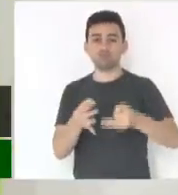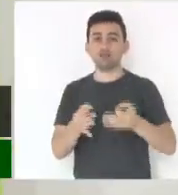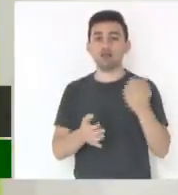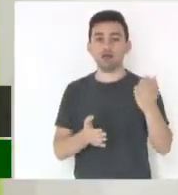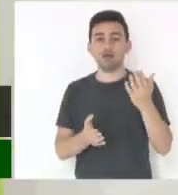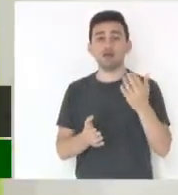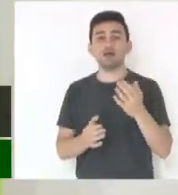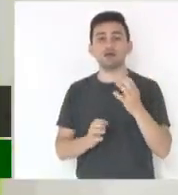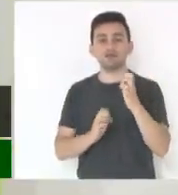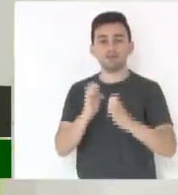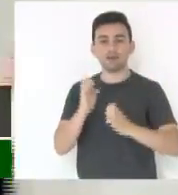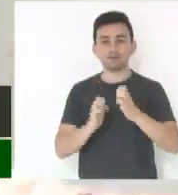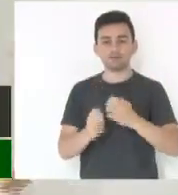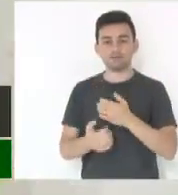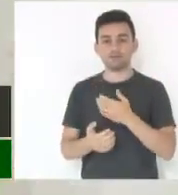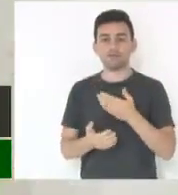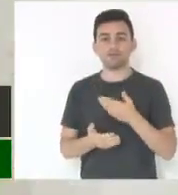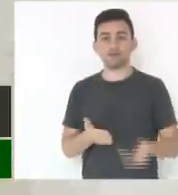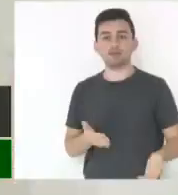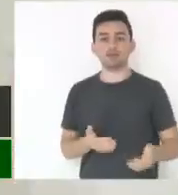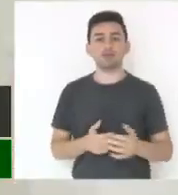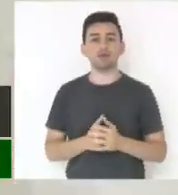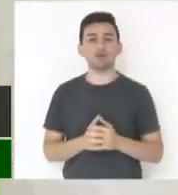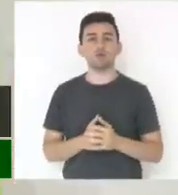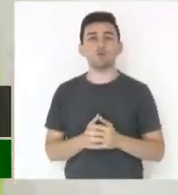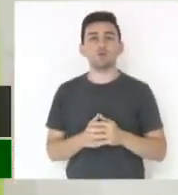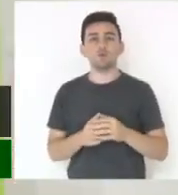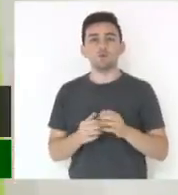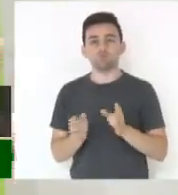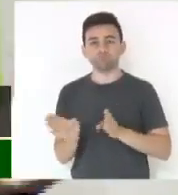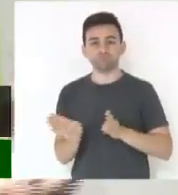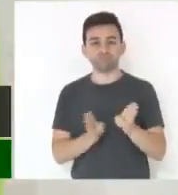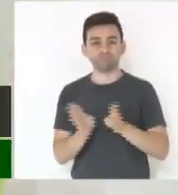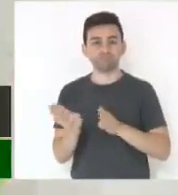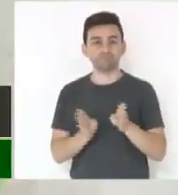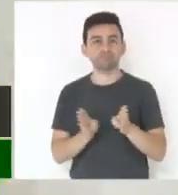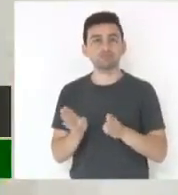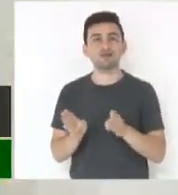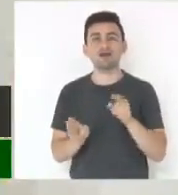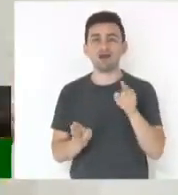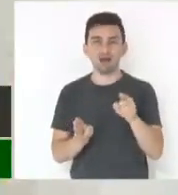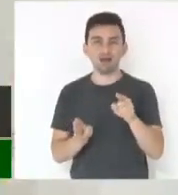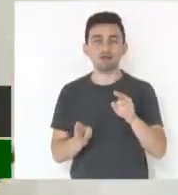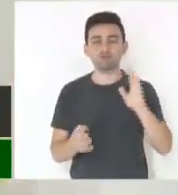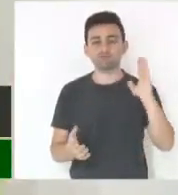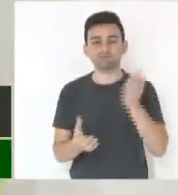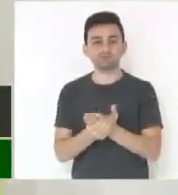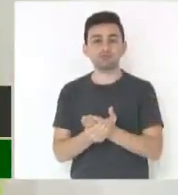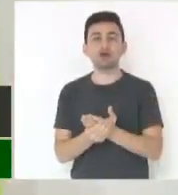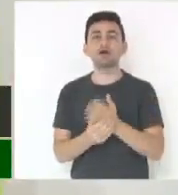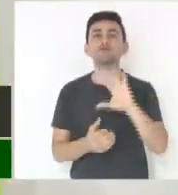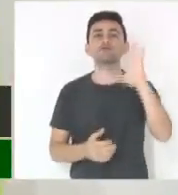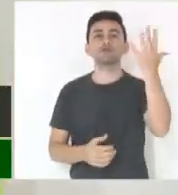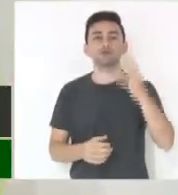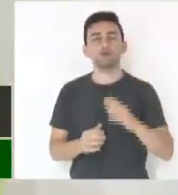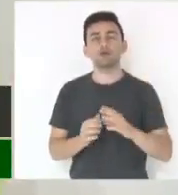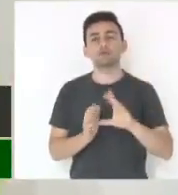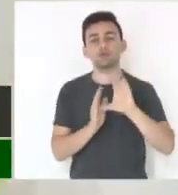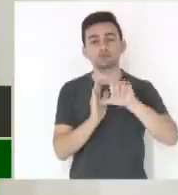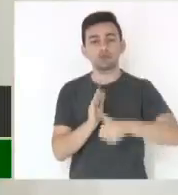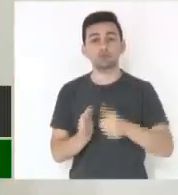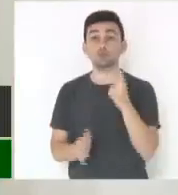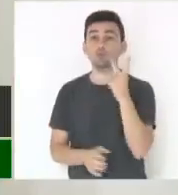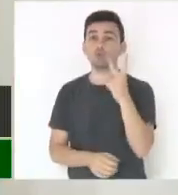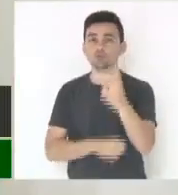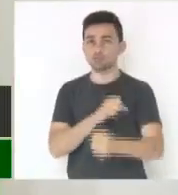que perdeu a licitação e que entrou na justiça e causou um atraso de quase 2 anos na